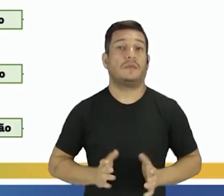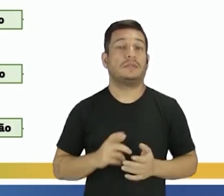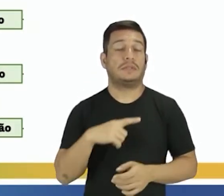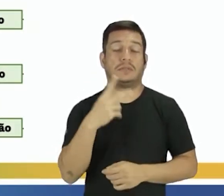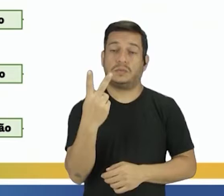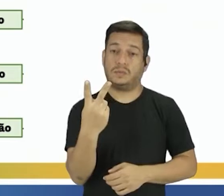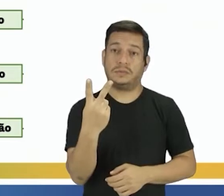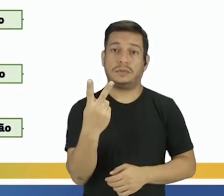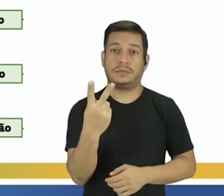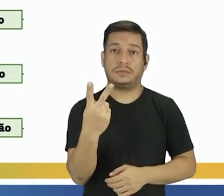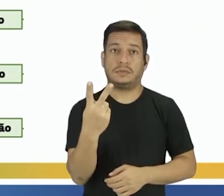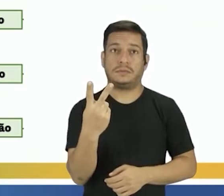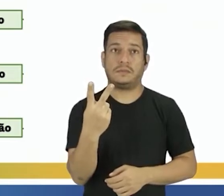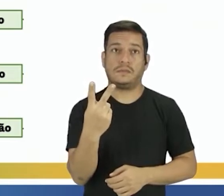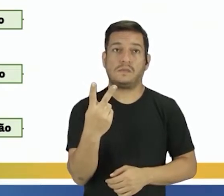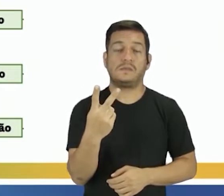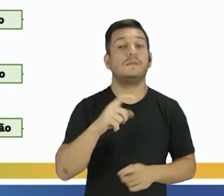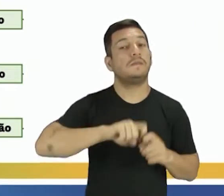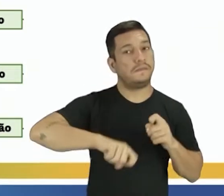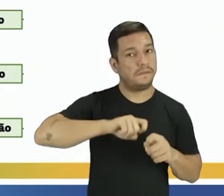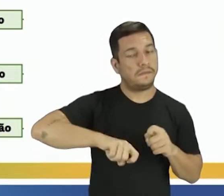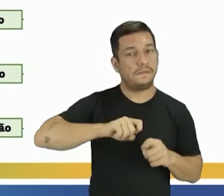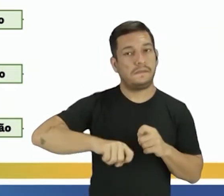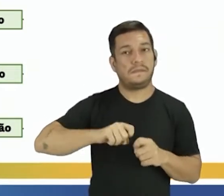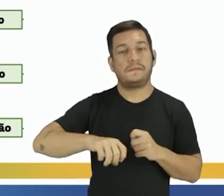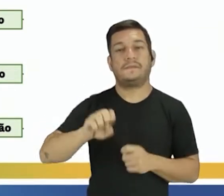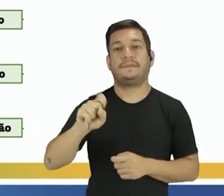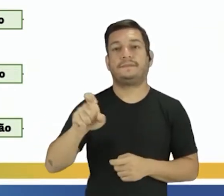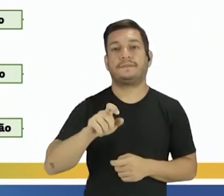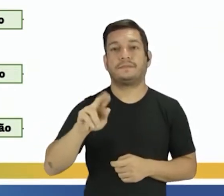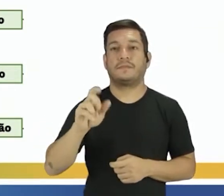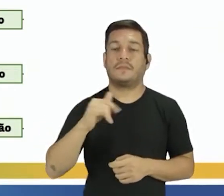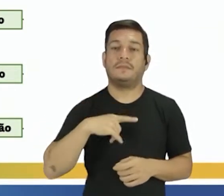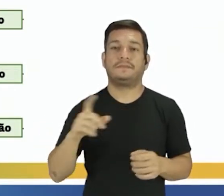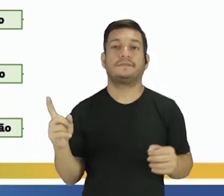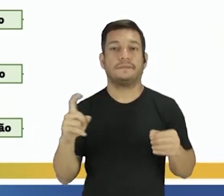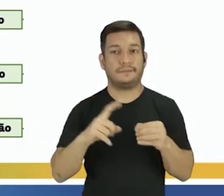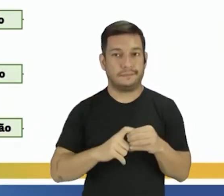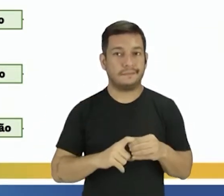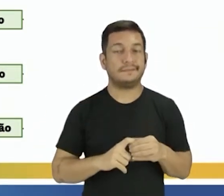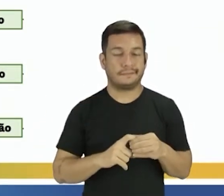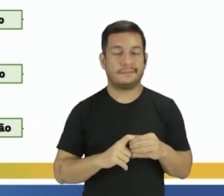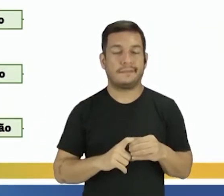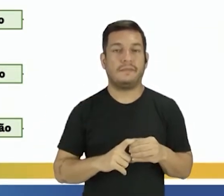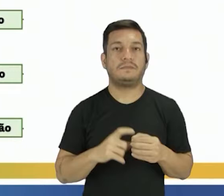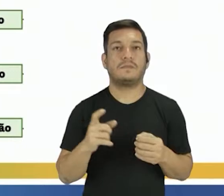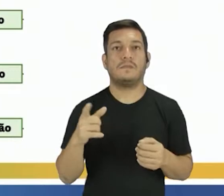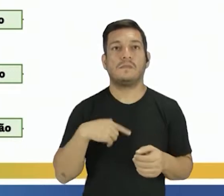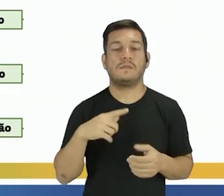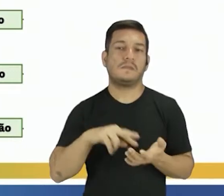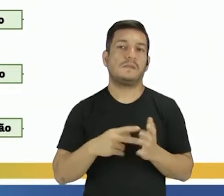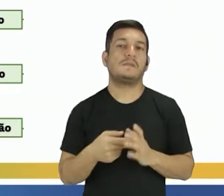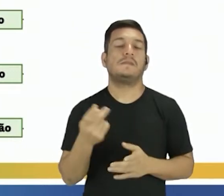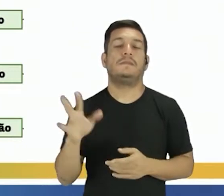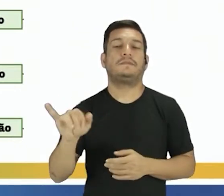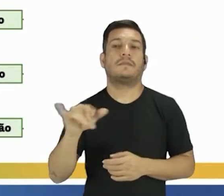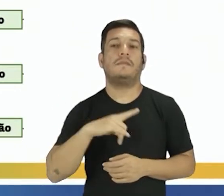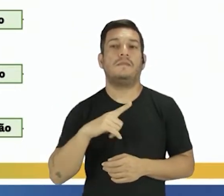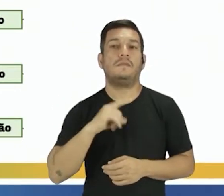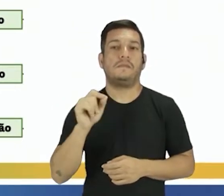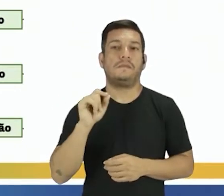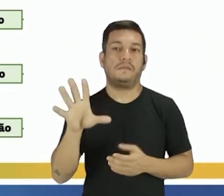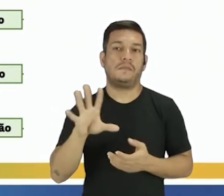formas, Então, nós temos ela de forma sexuada, onde eu tenho cruzamento de gametas, tá? Isso não significa que vai haver